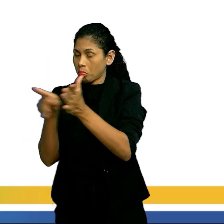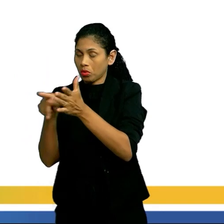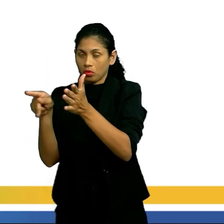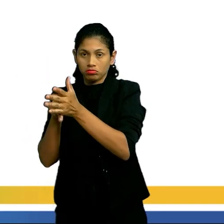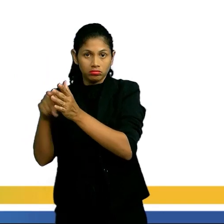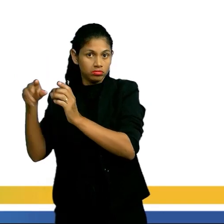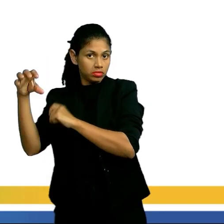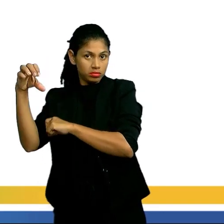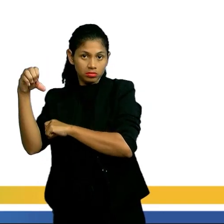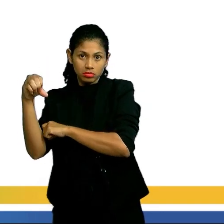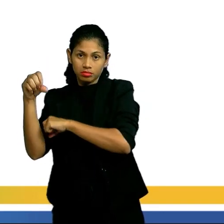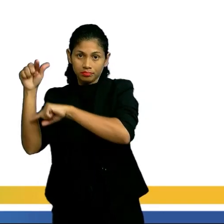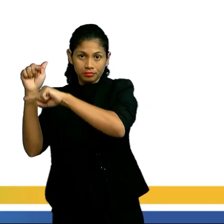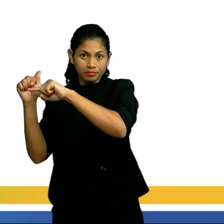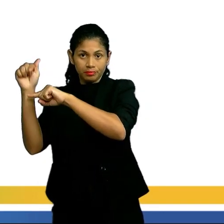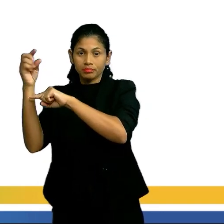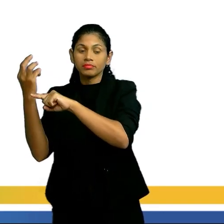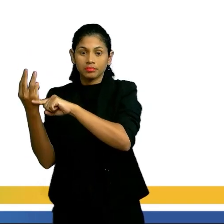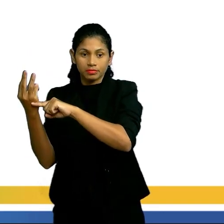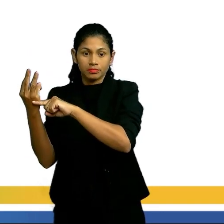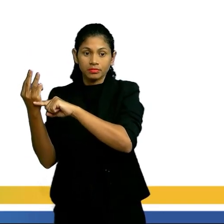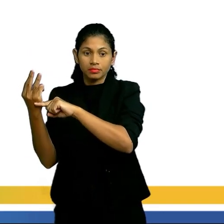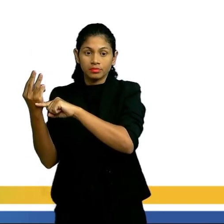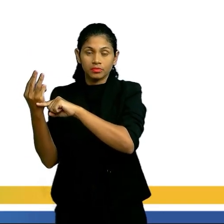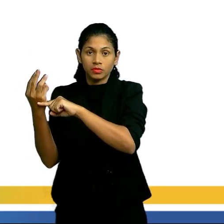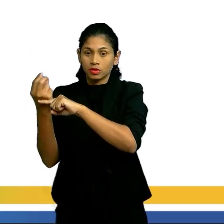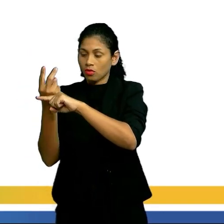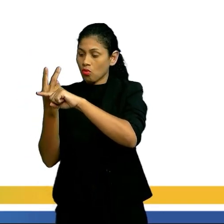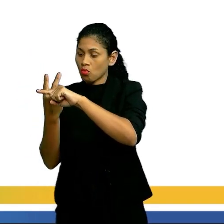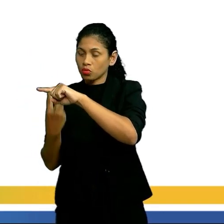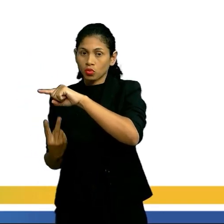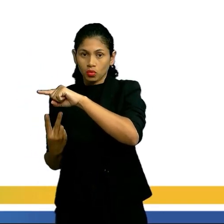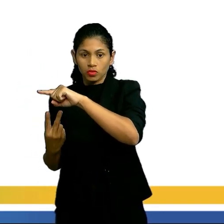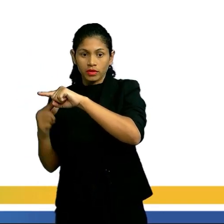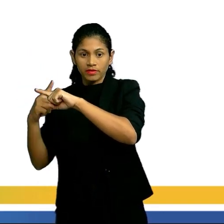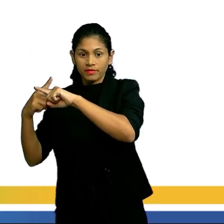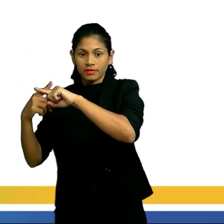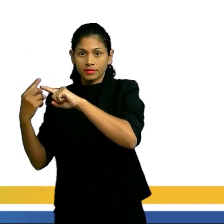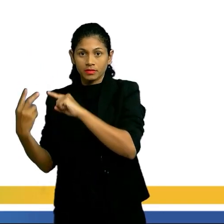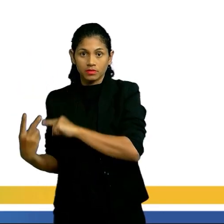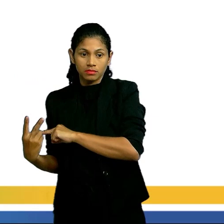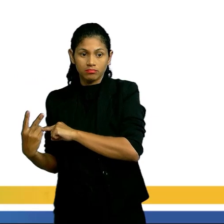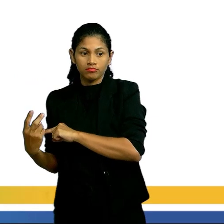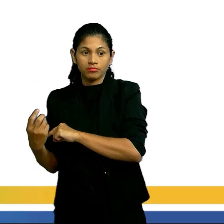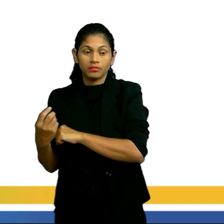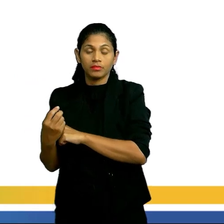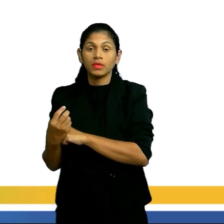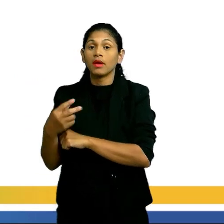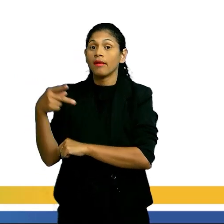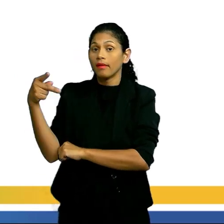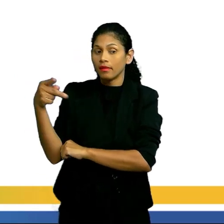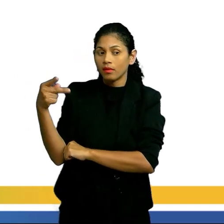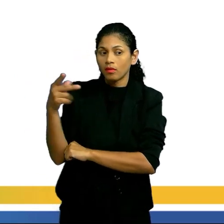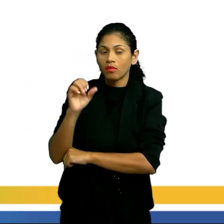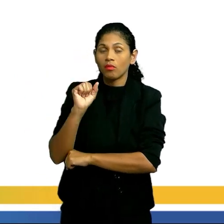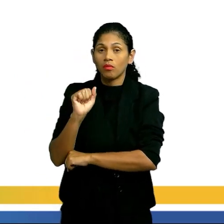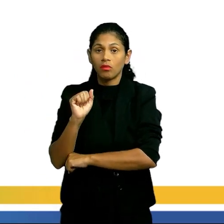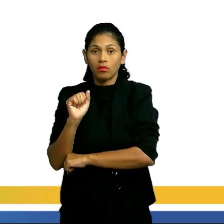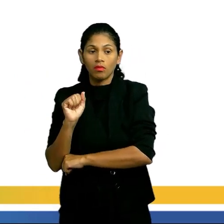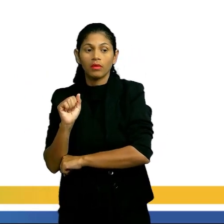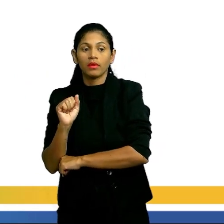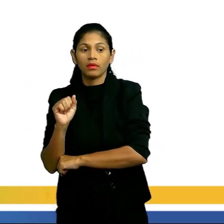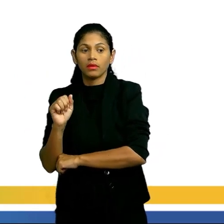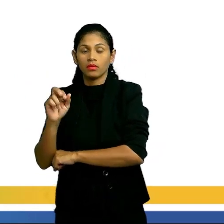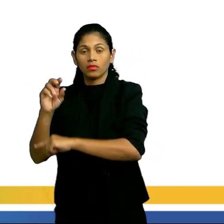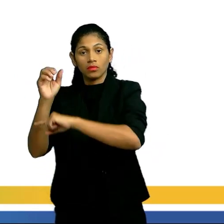2, 4. Então, nós temos como resposta aí 9 raiz de 3 sobre 4, a